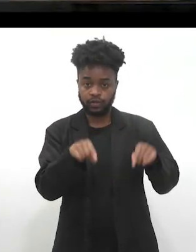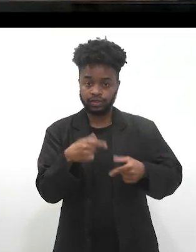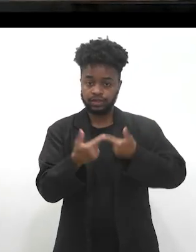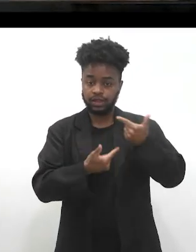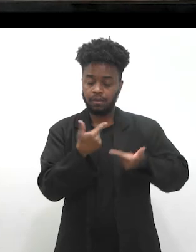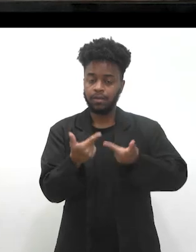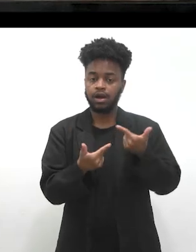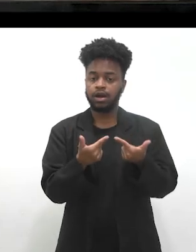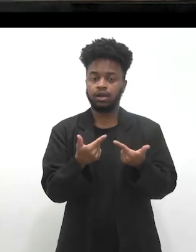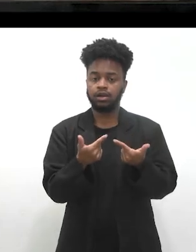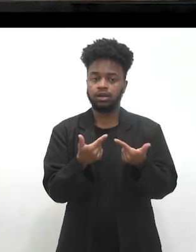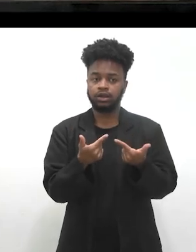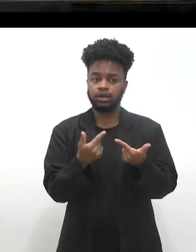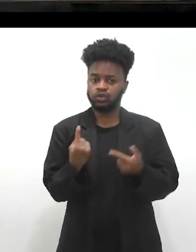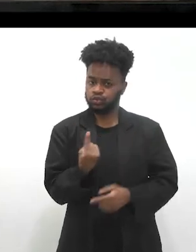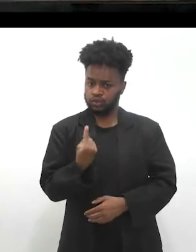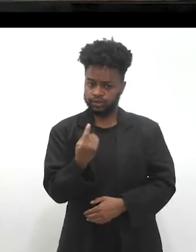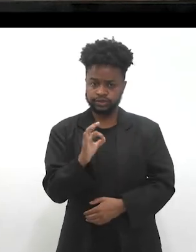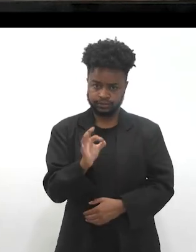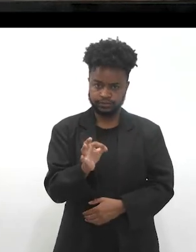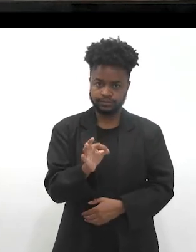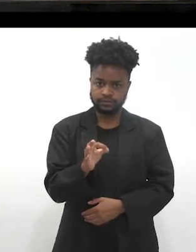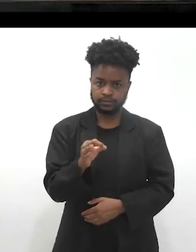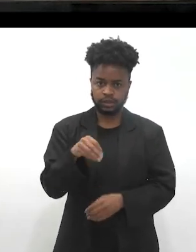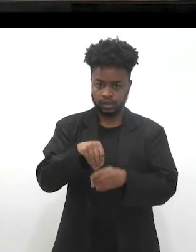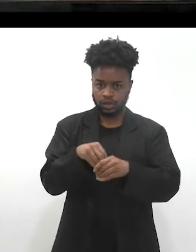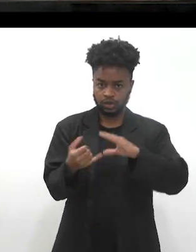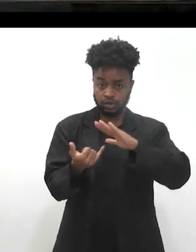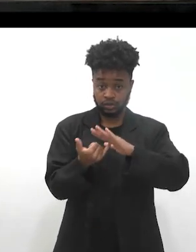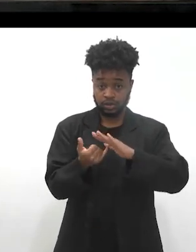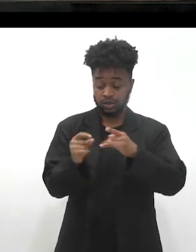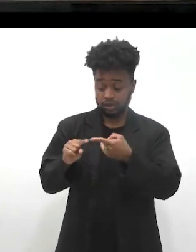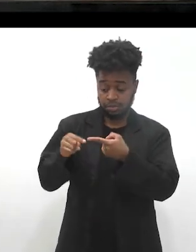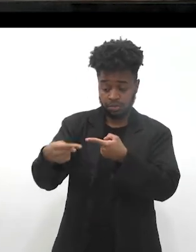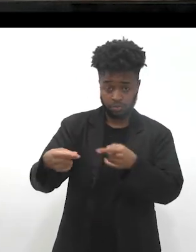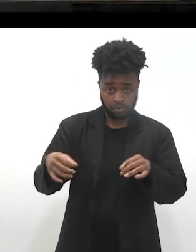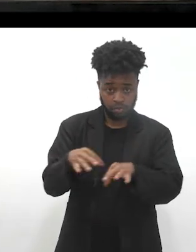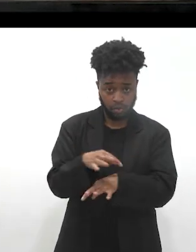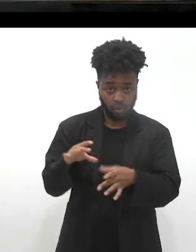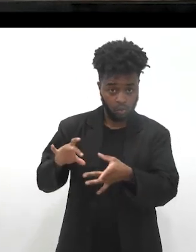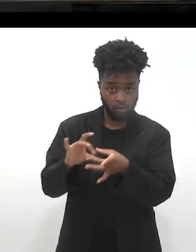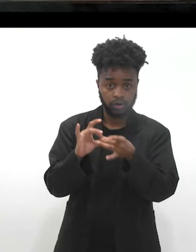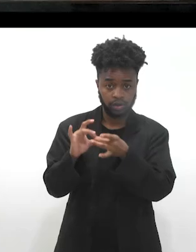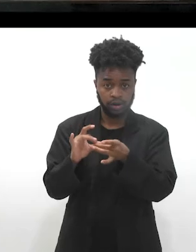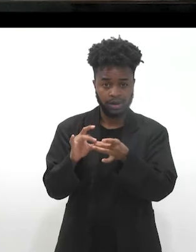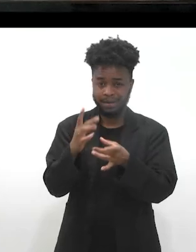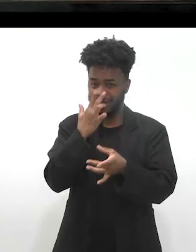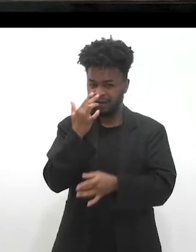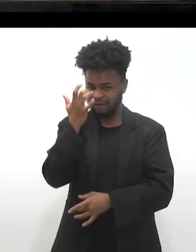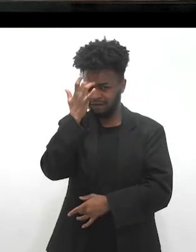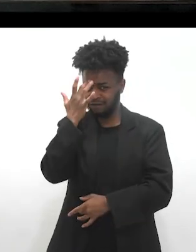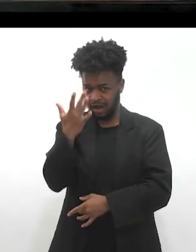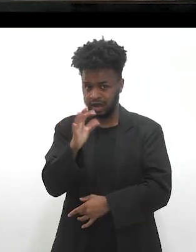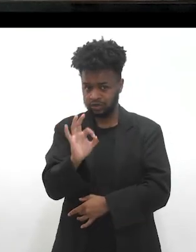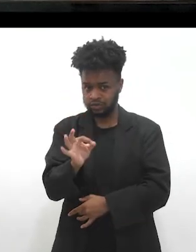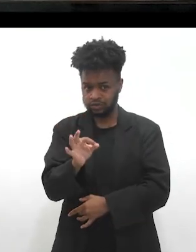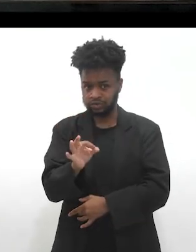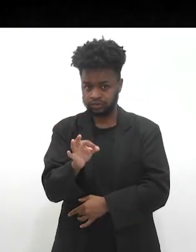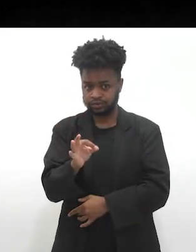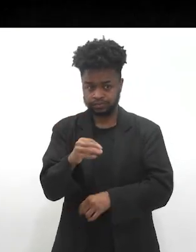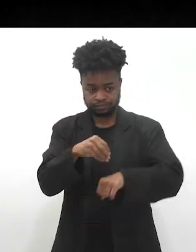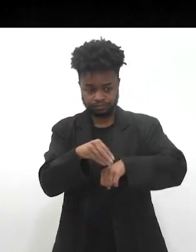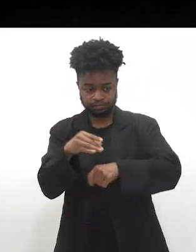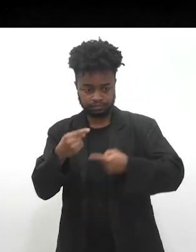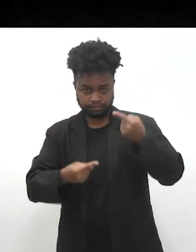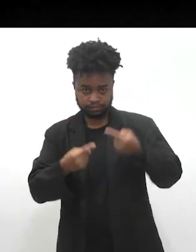trabalham muito sozinhos ali dentro daquela instituição. A partir dessa união, ficou mais fácil levar